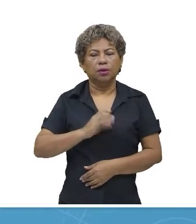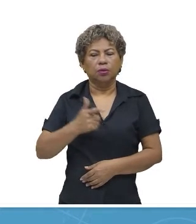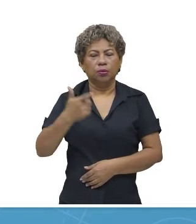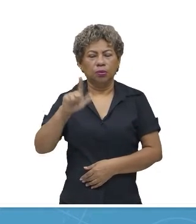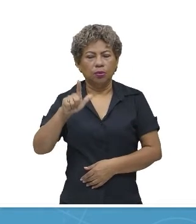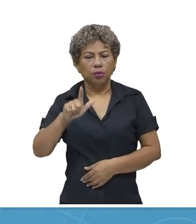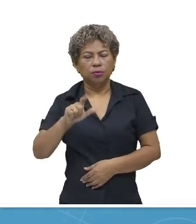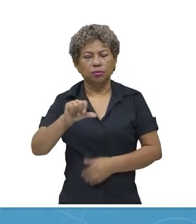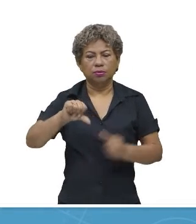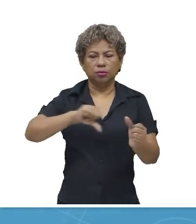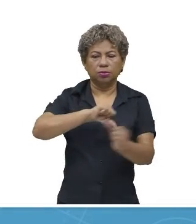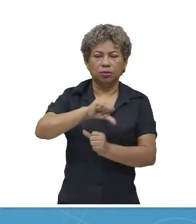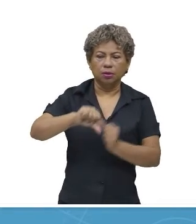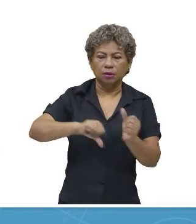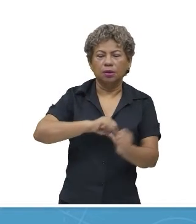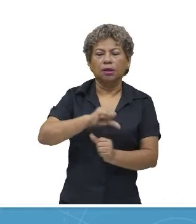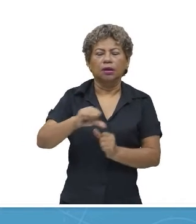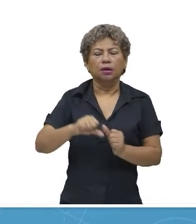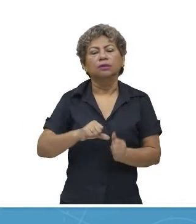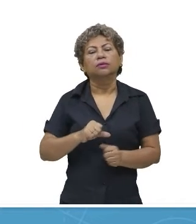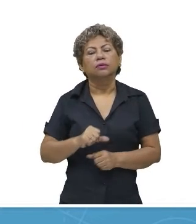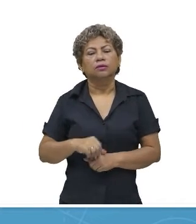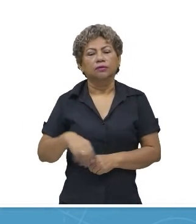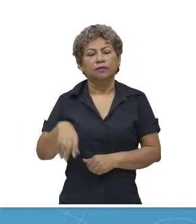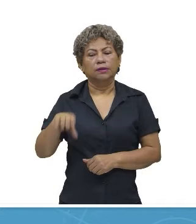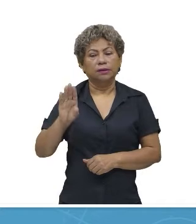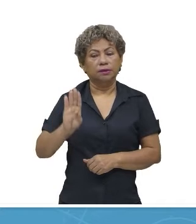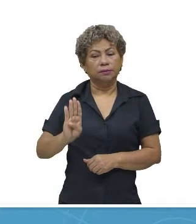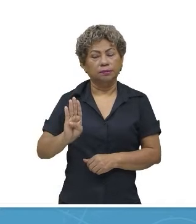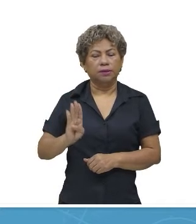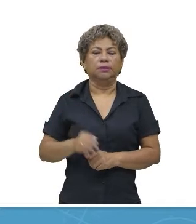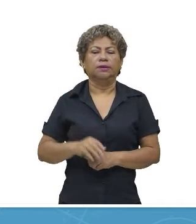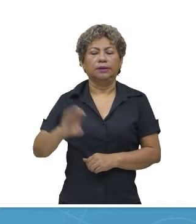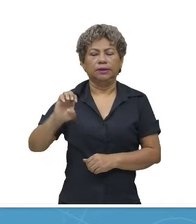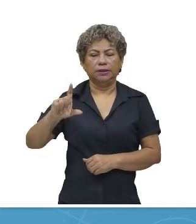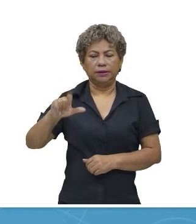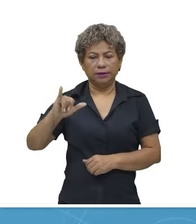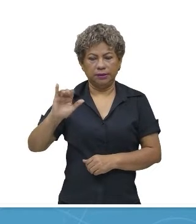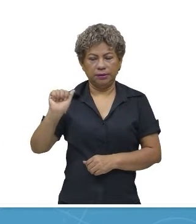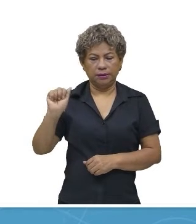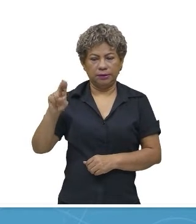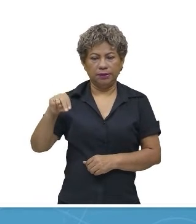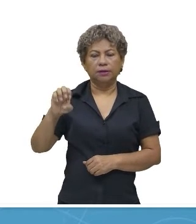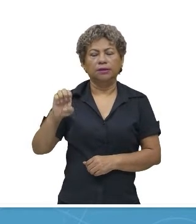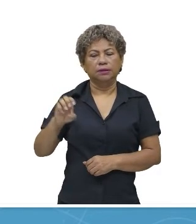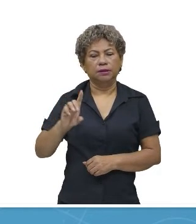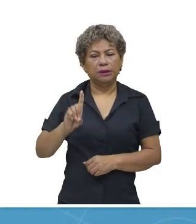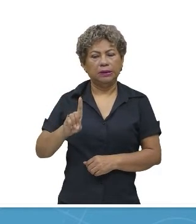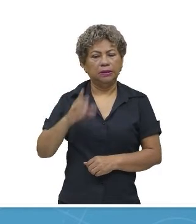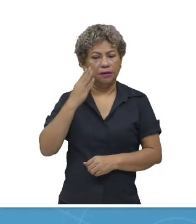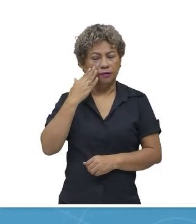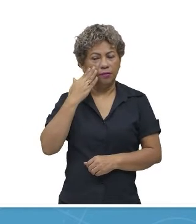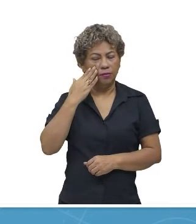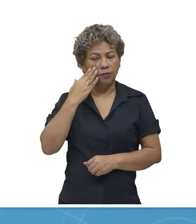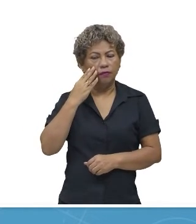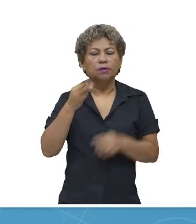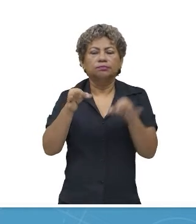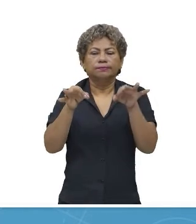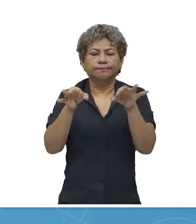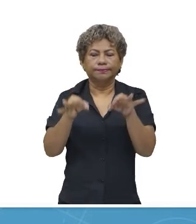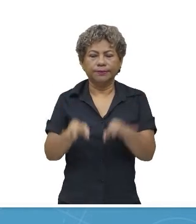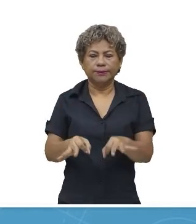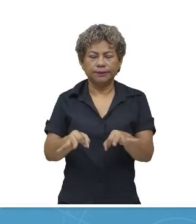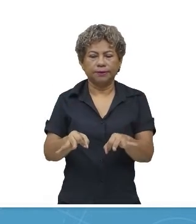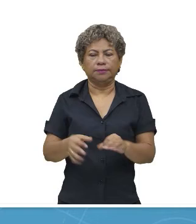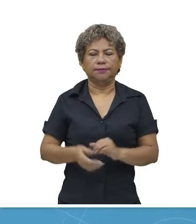também, a Anne está dizendo que é a letra D, Eliane também está dizendo que é a letra D. Vamos ver agora se vai ser letra C ou